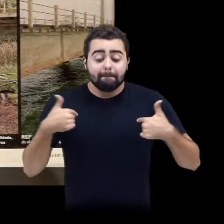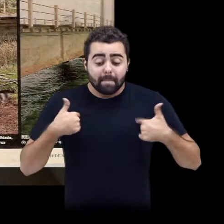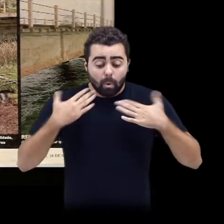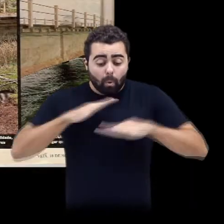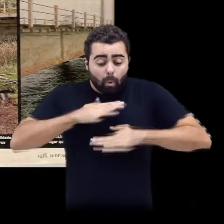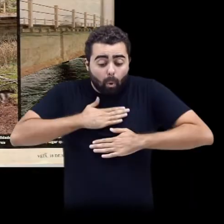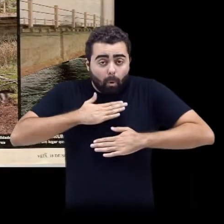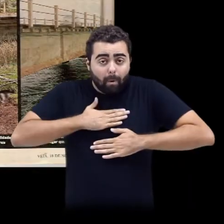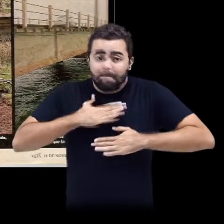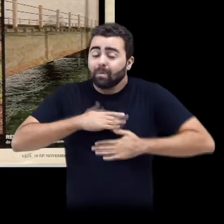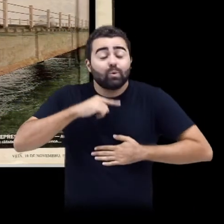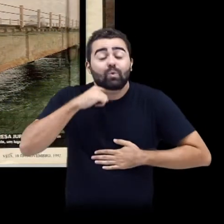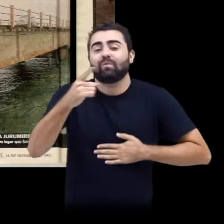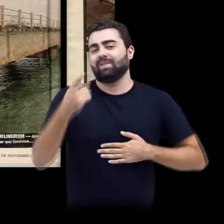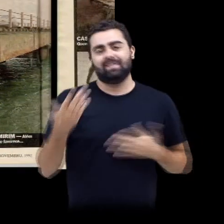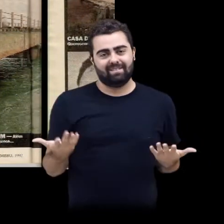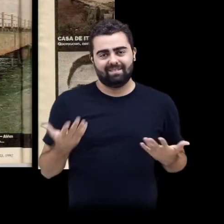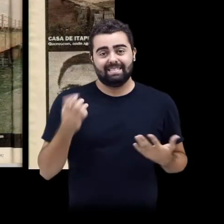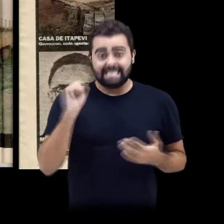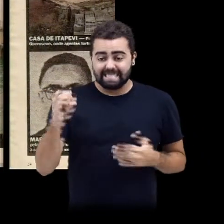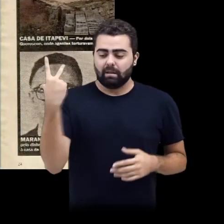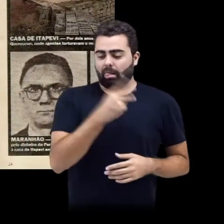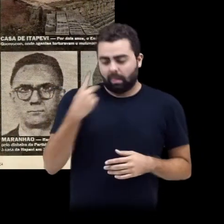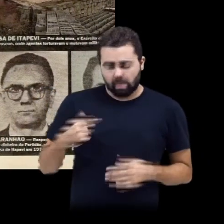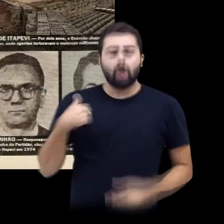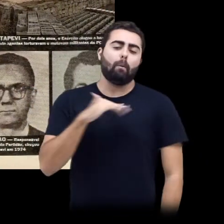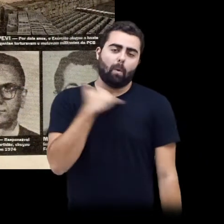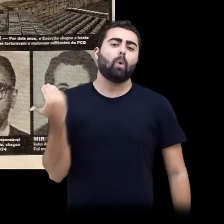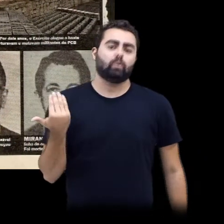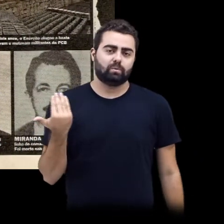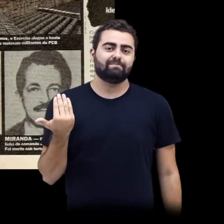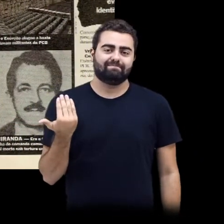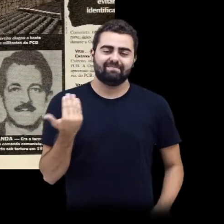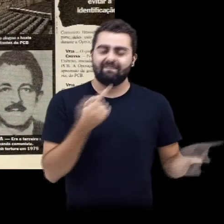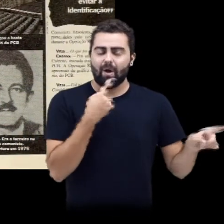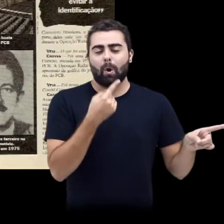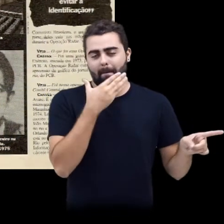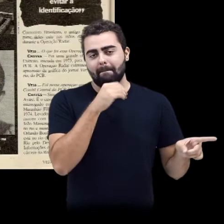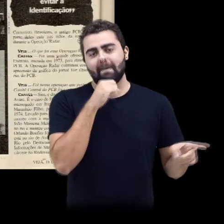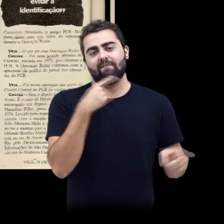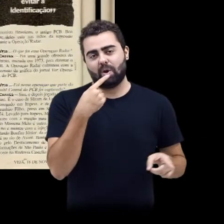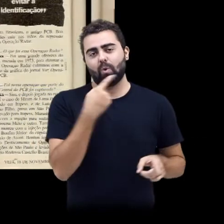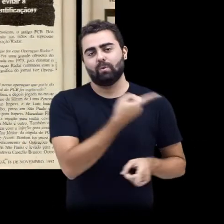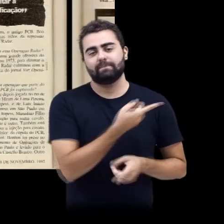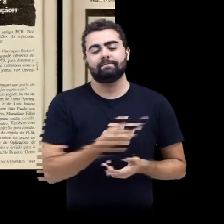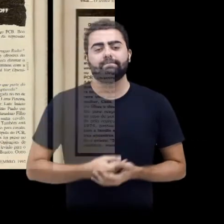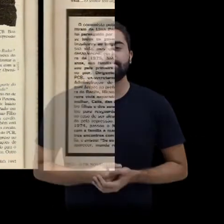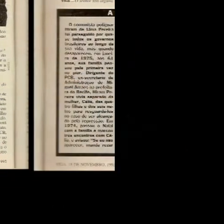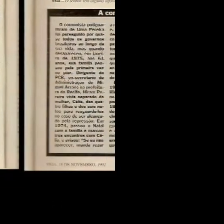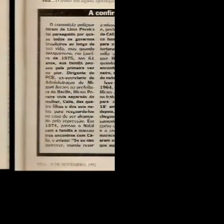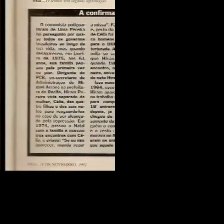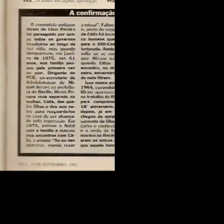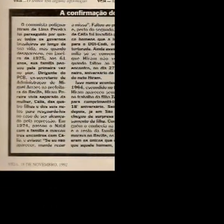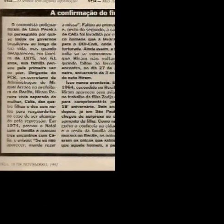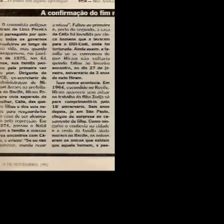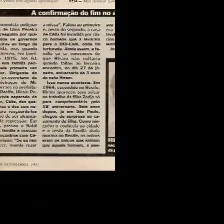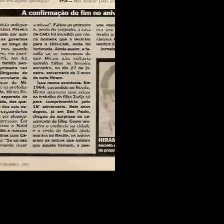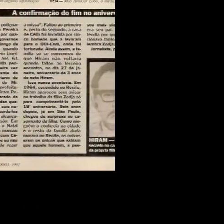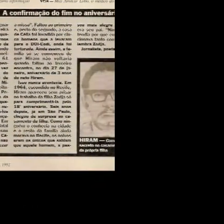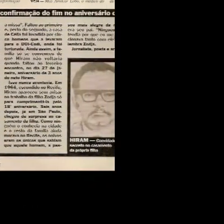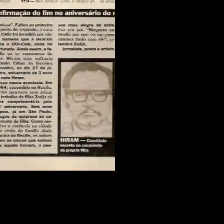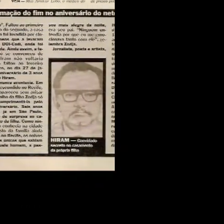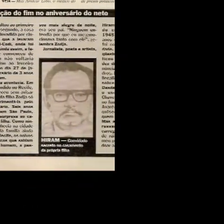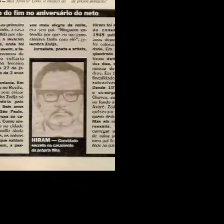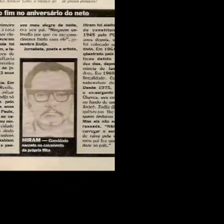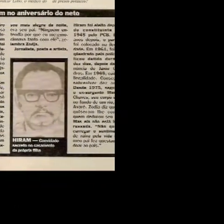ele iria e foi. Câmera mostra a revista Veja. Na capa, eles matavam e esquartejavam. Na matéria, a lei